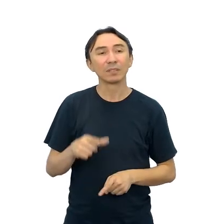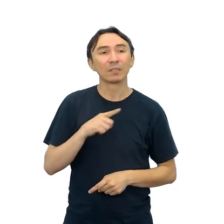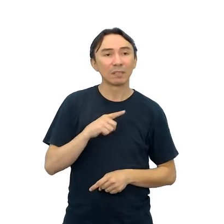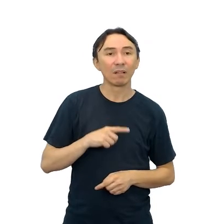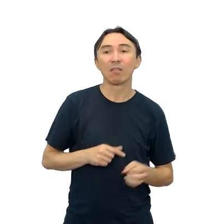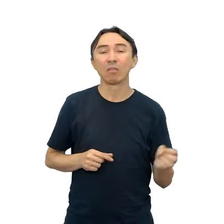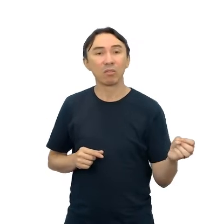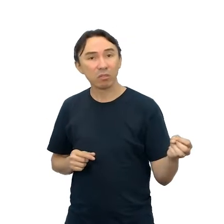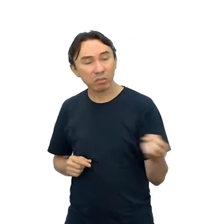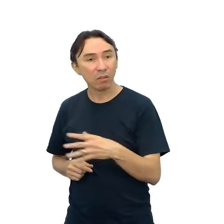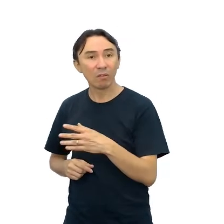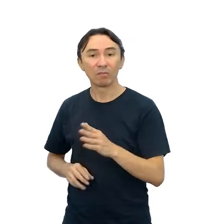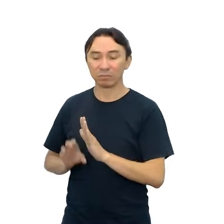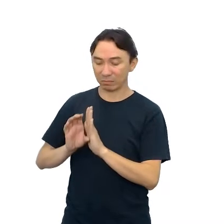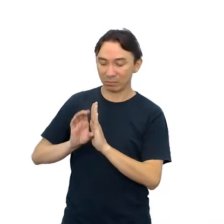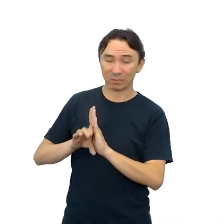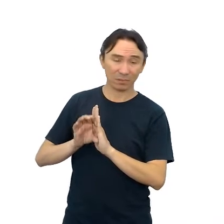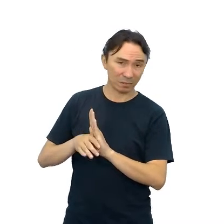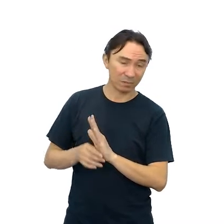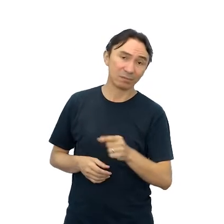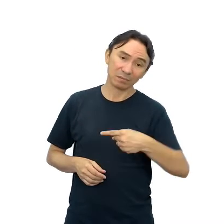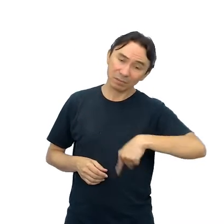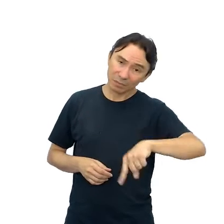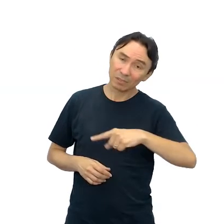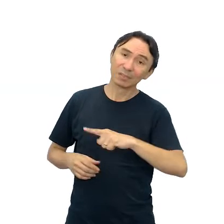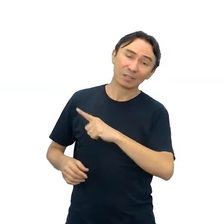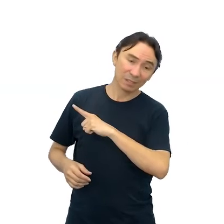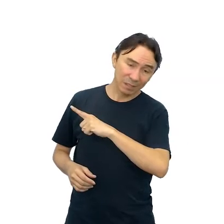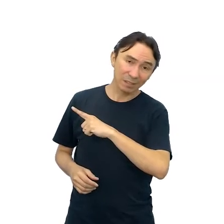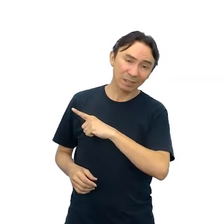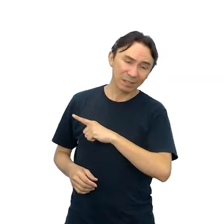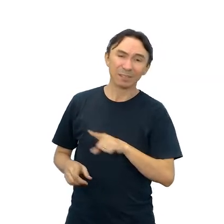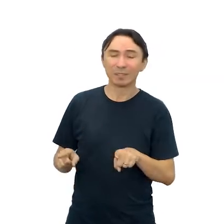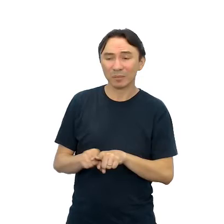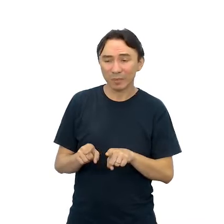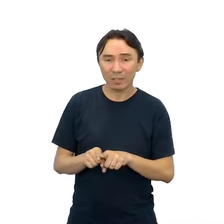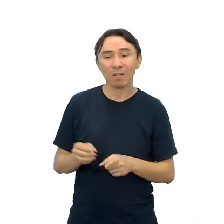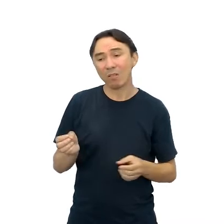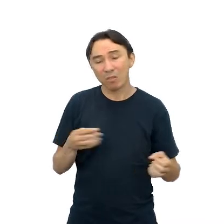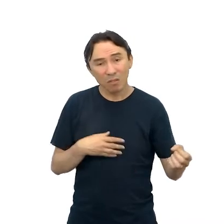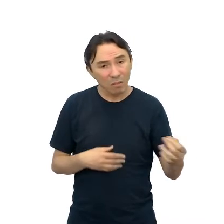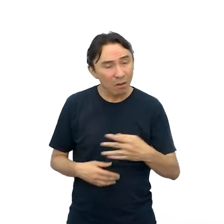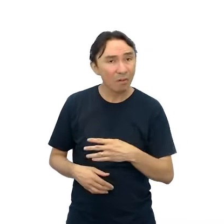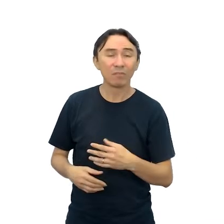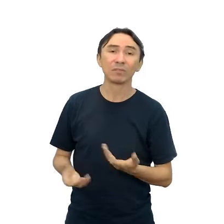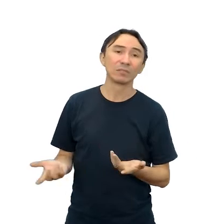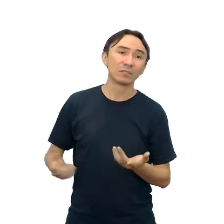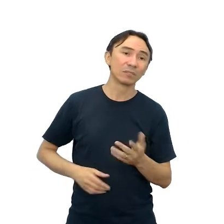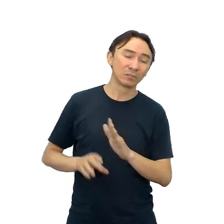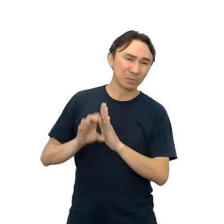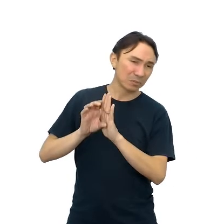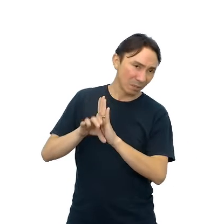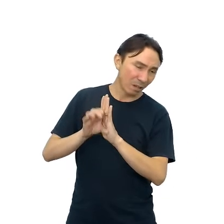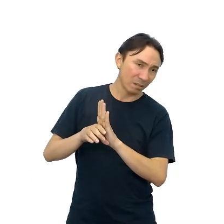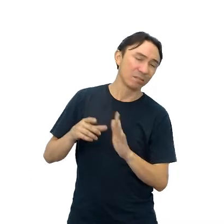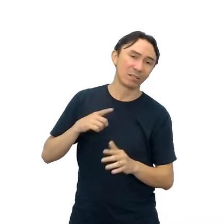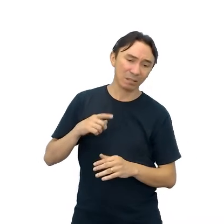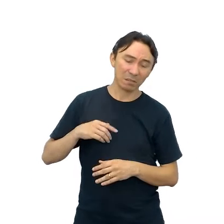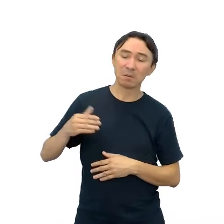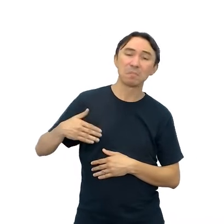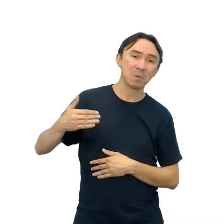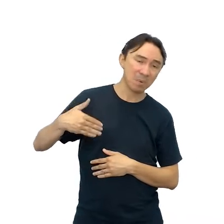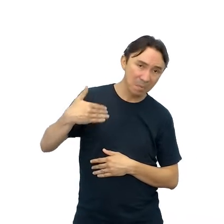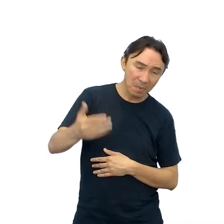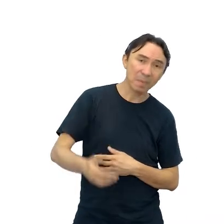conceito que nós estamos trabalhando e de novos conceitos que nós teremos nas próximas fases, nos